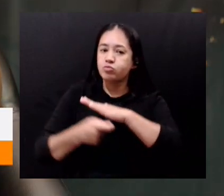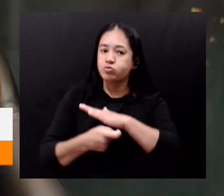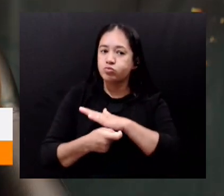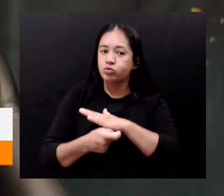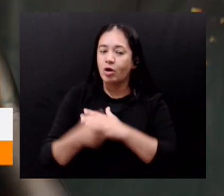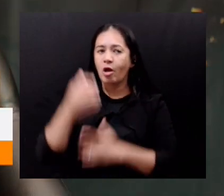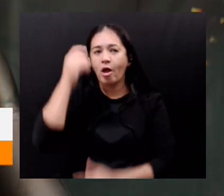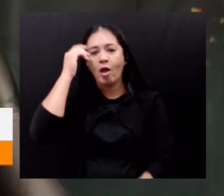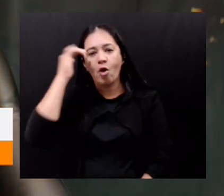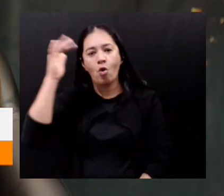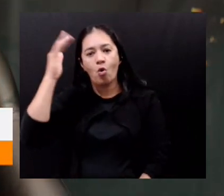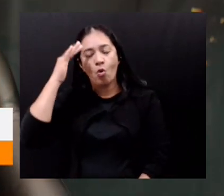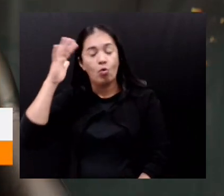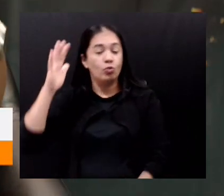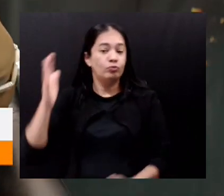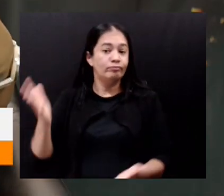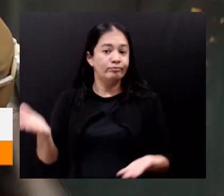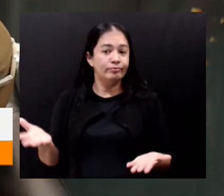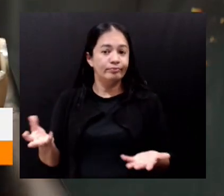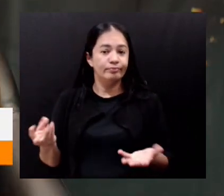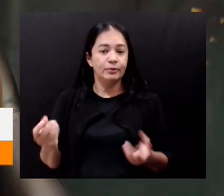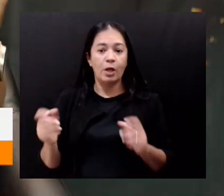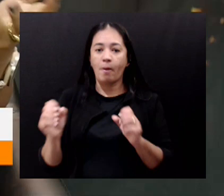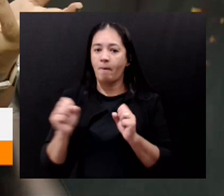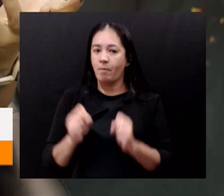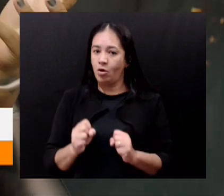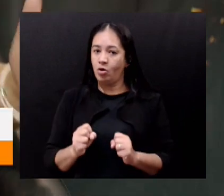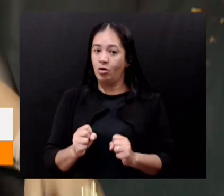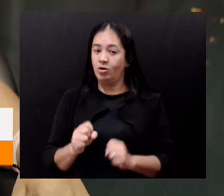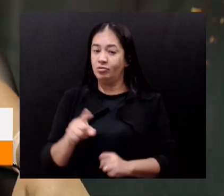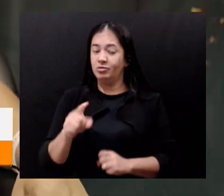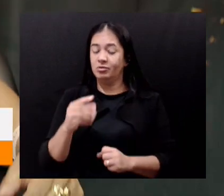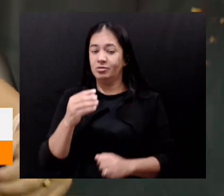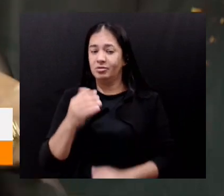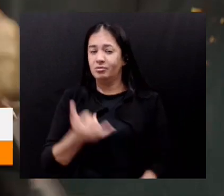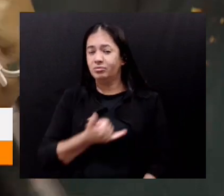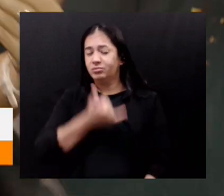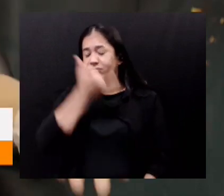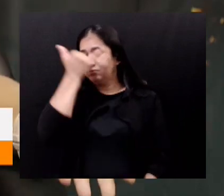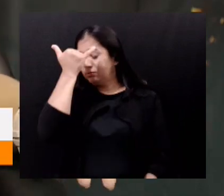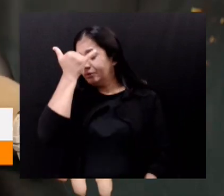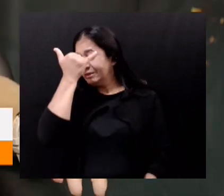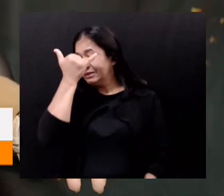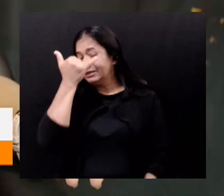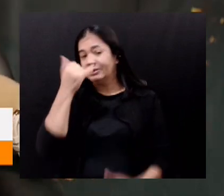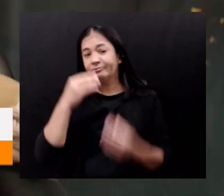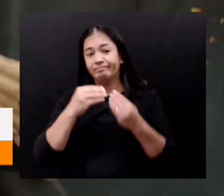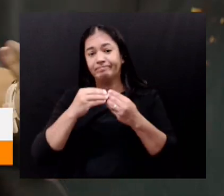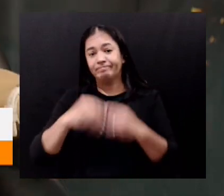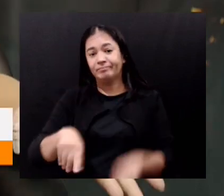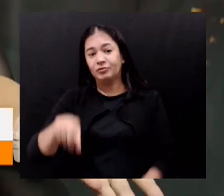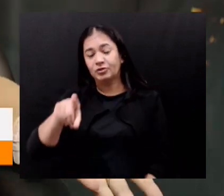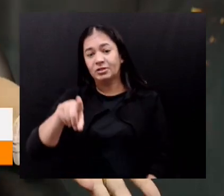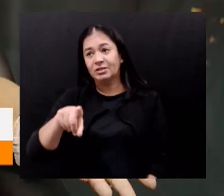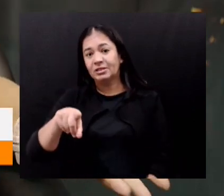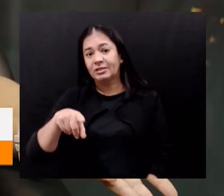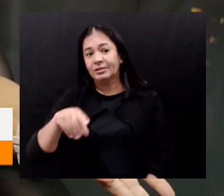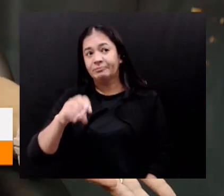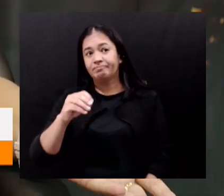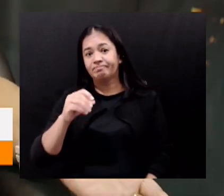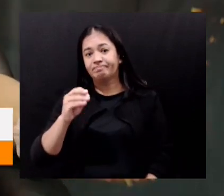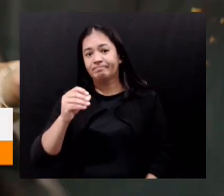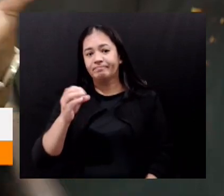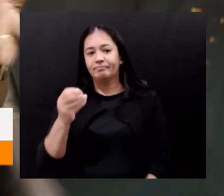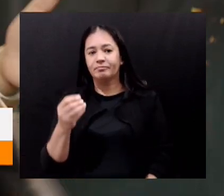é algo que pode te frustrar de uma forma que, poxa vida, Exatamente. você vai ter aí, uma perda considerável por